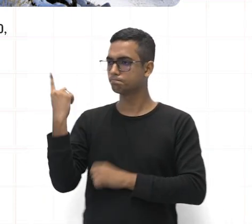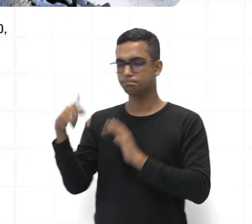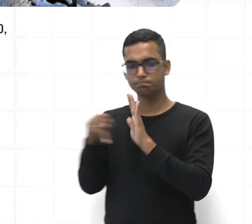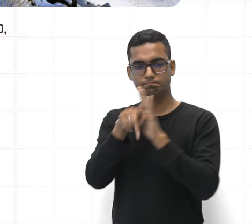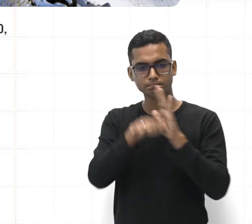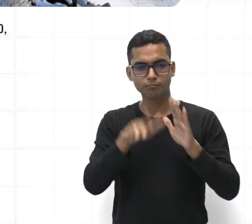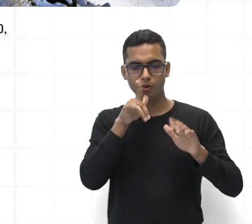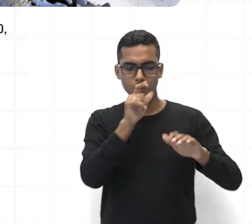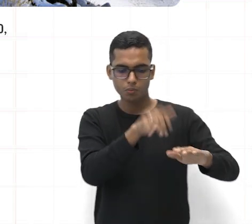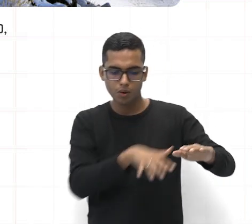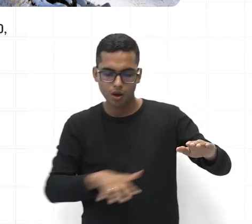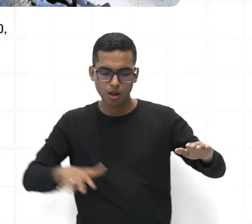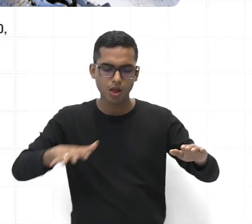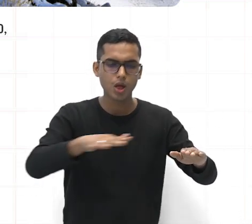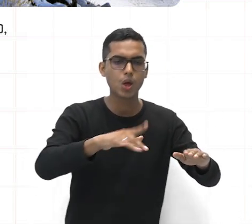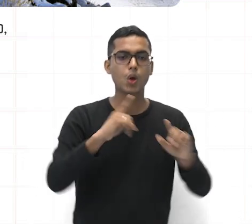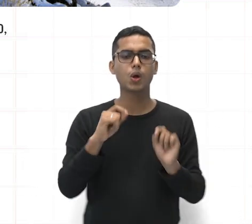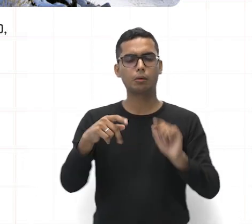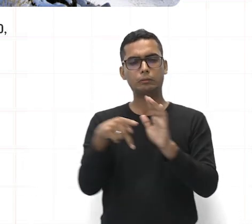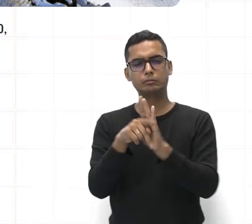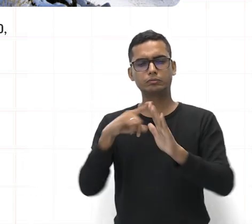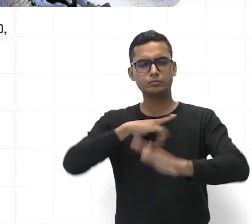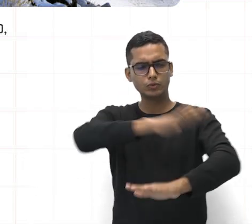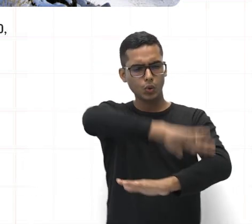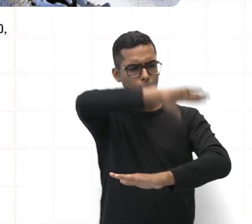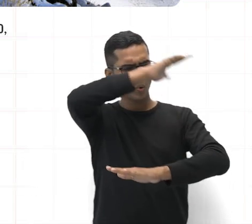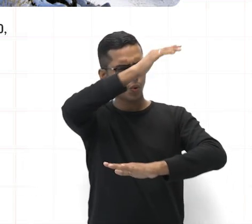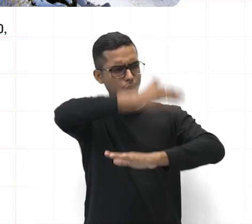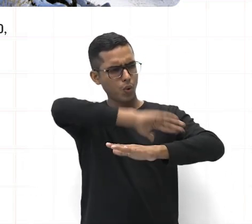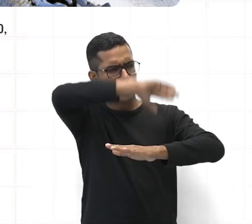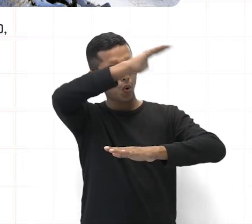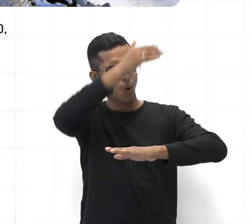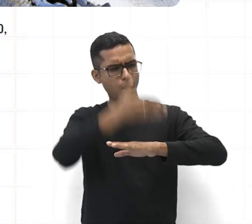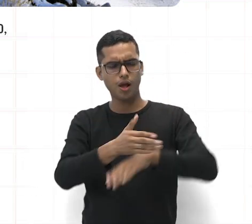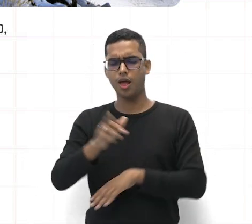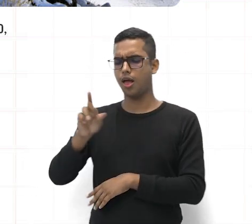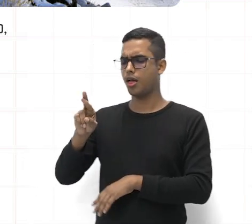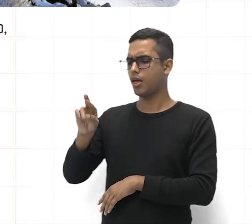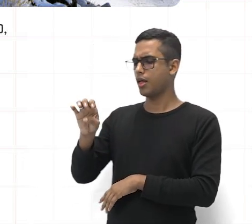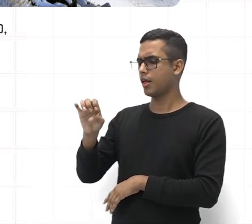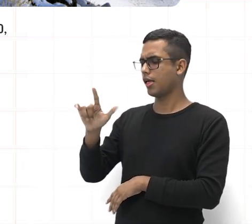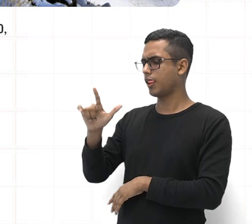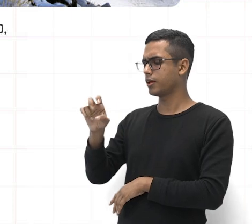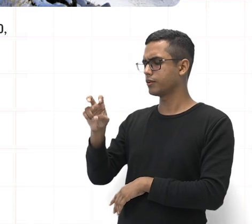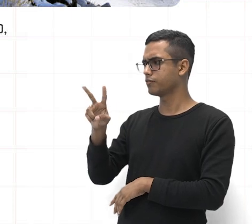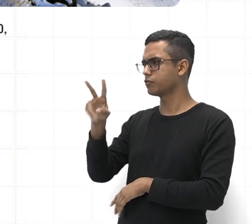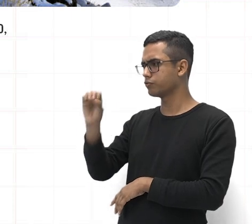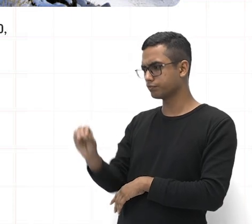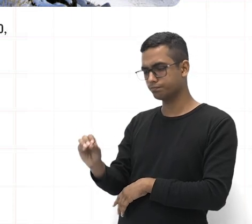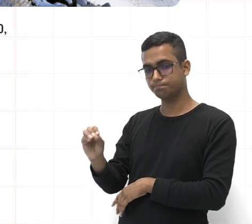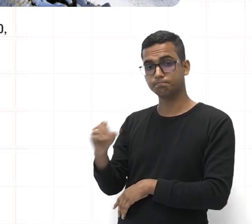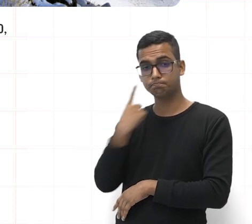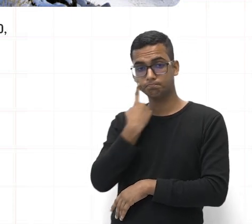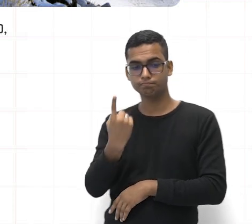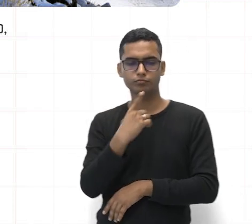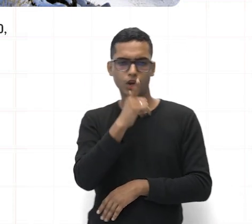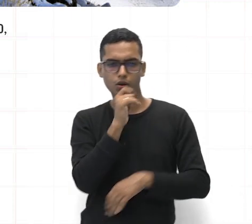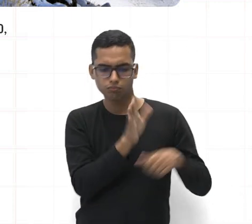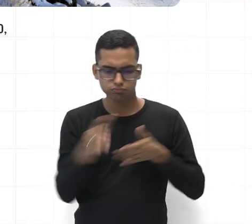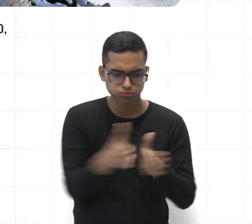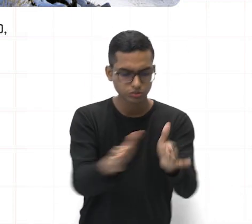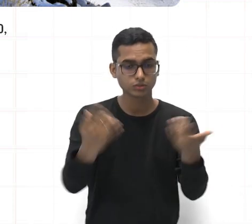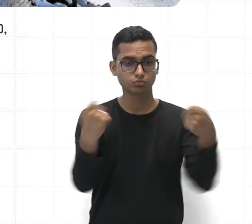está relacionada ao relevo, né, das bacias hidrográficas. Então, os rios, eles podem